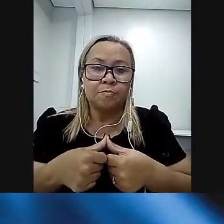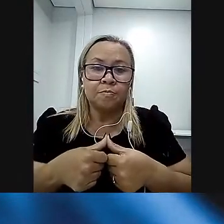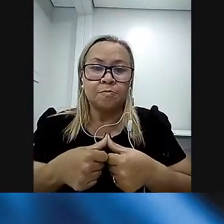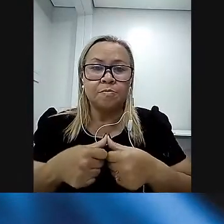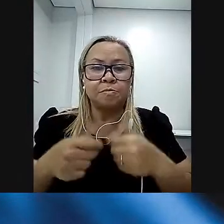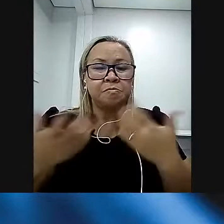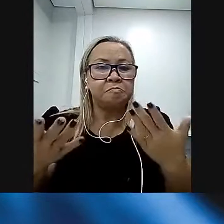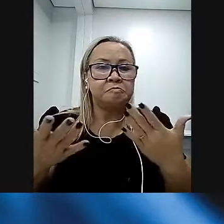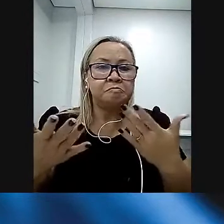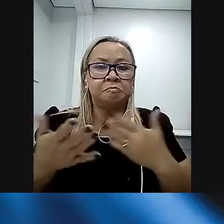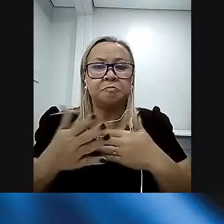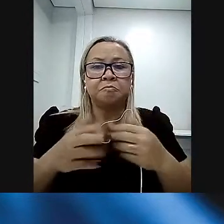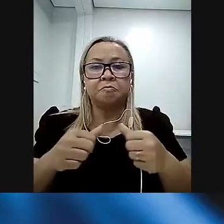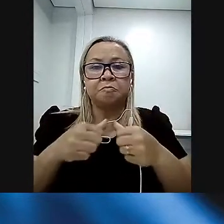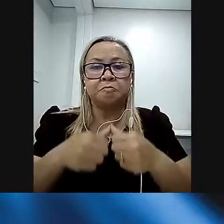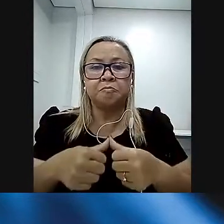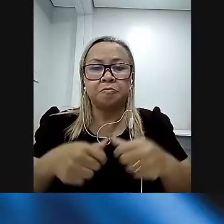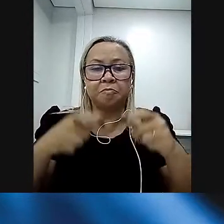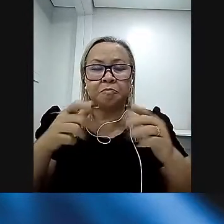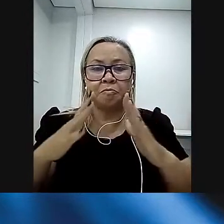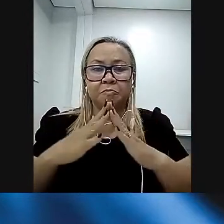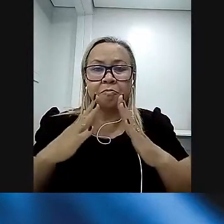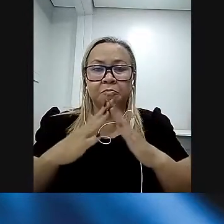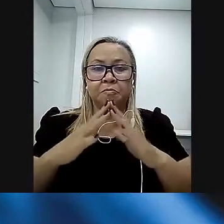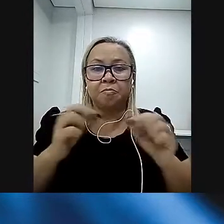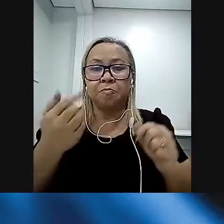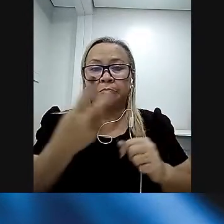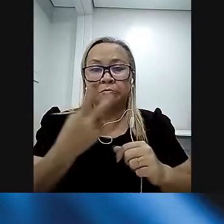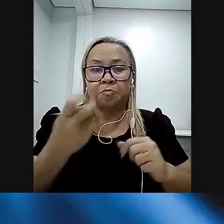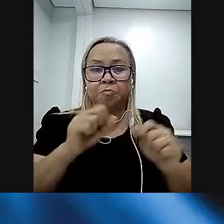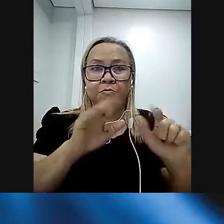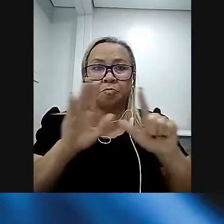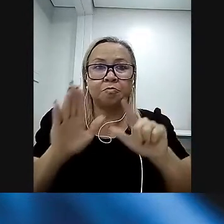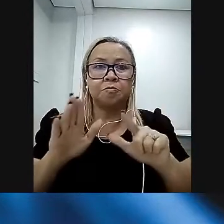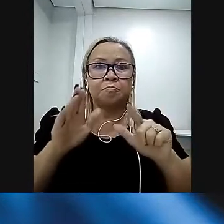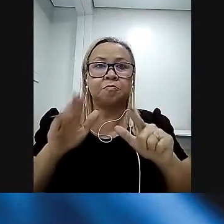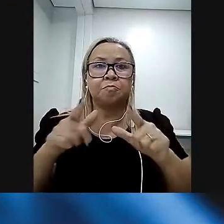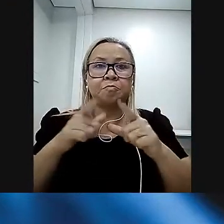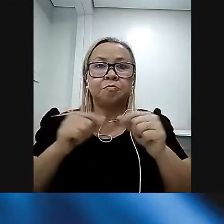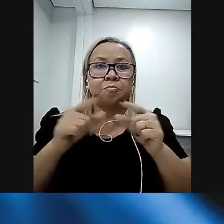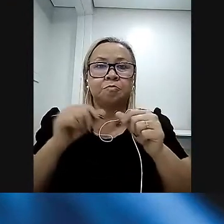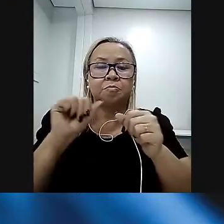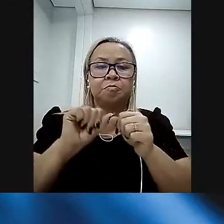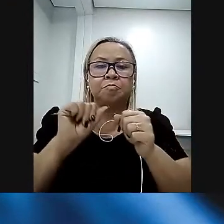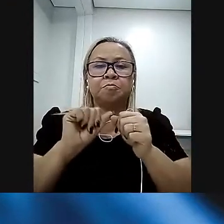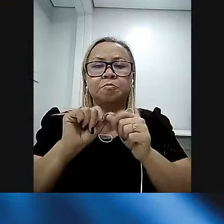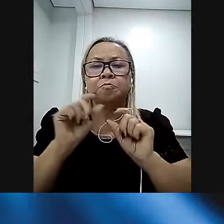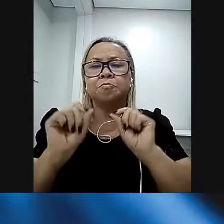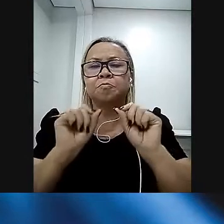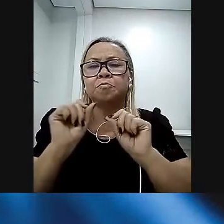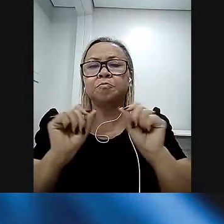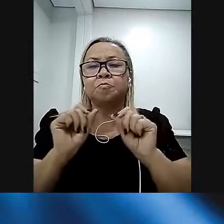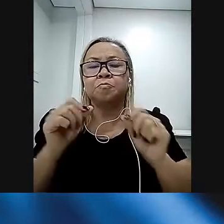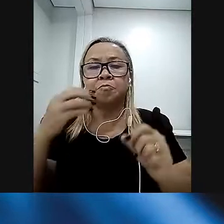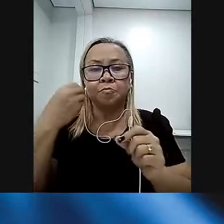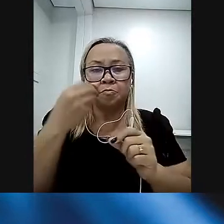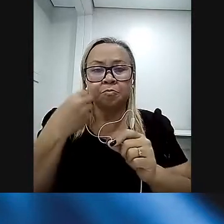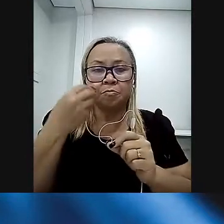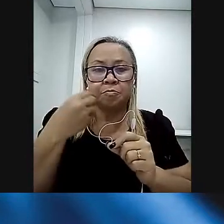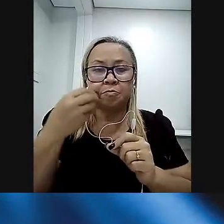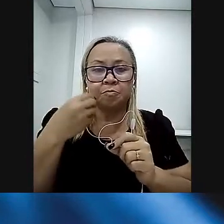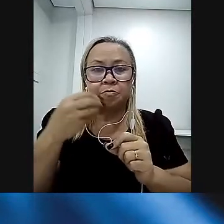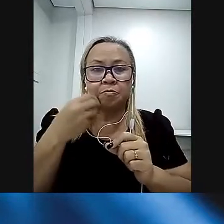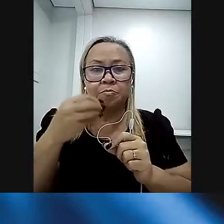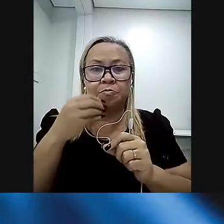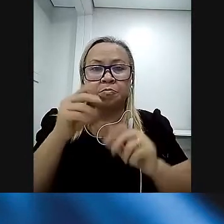praticamente hospedados em Brasília por 2 semanas, fazendo uma espécie de experiência tumulto na